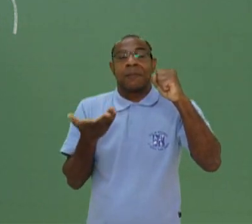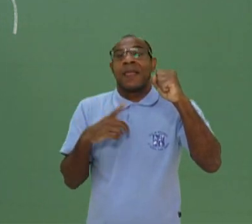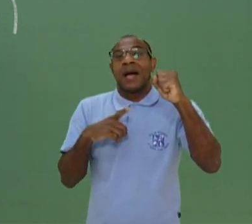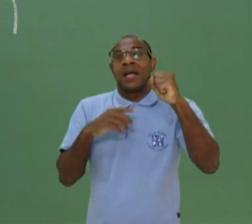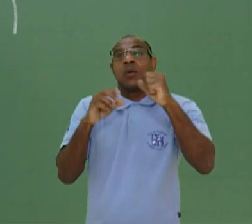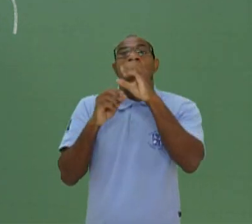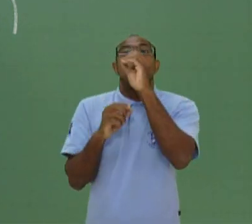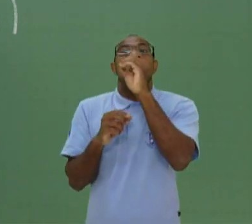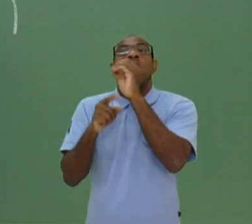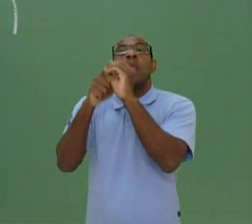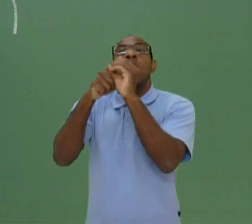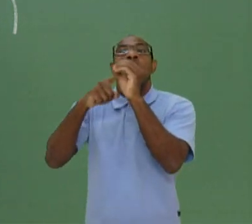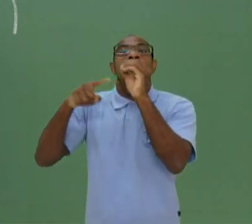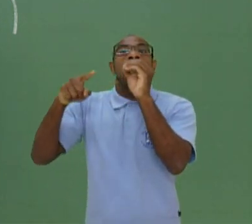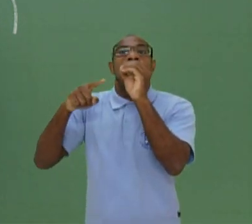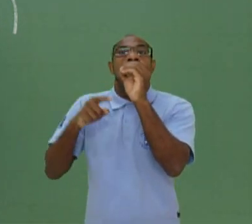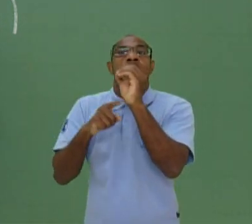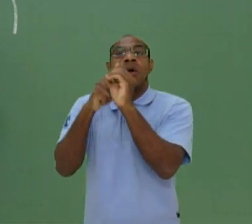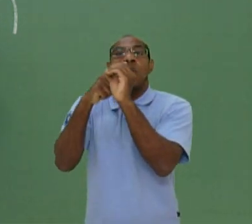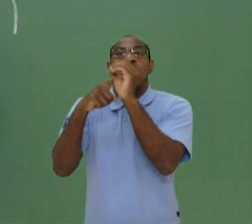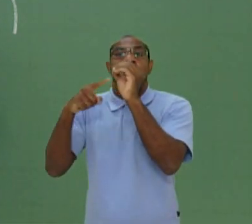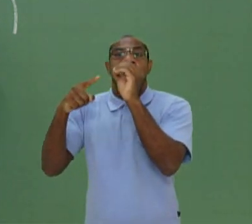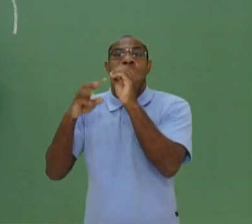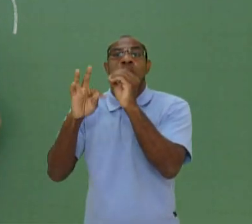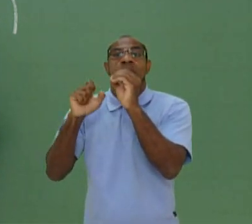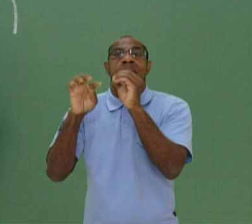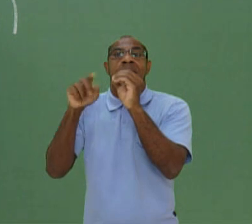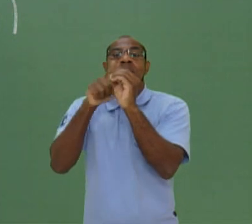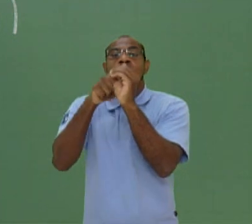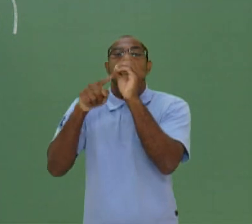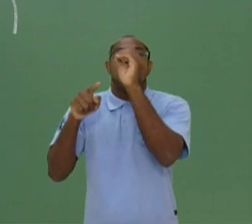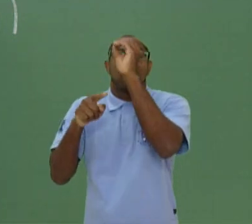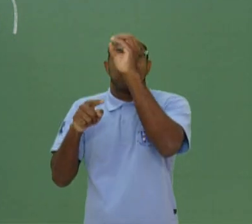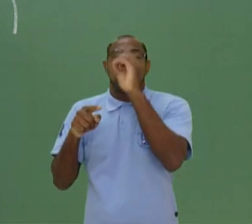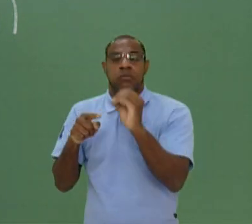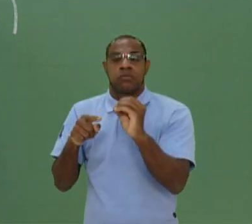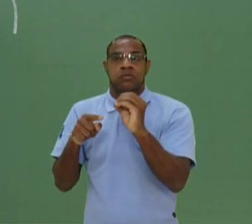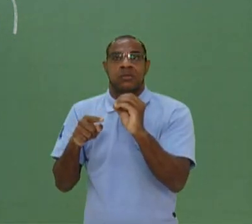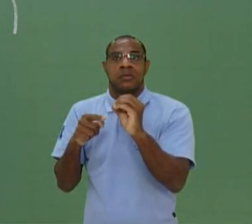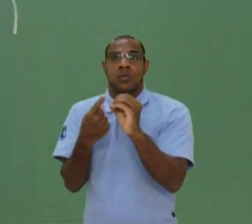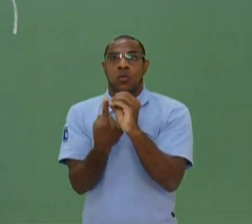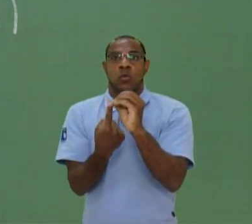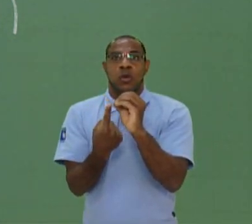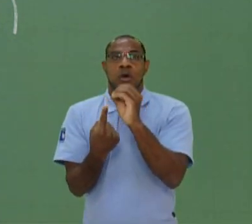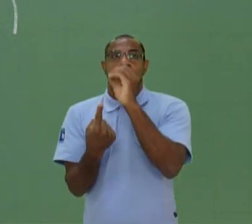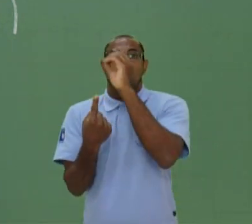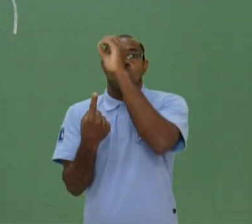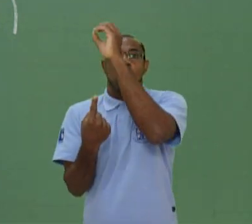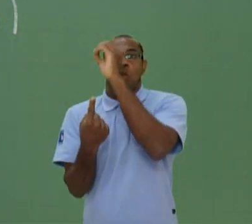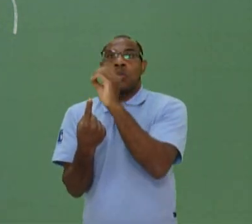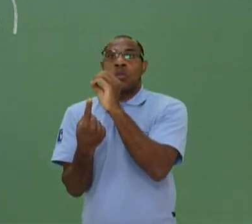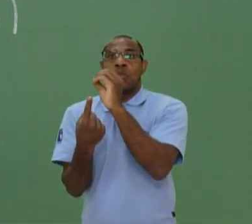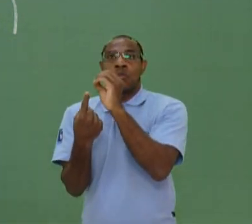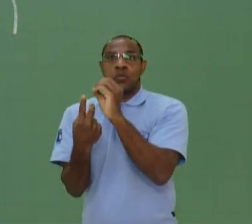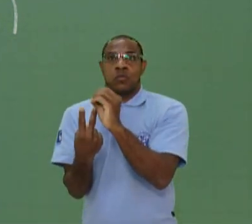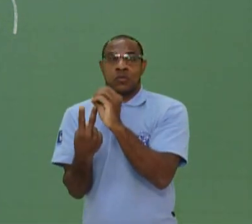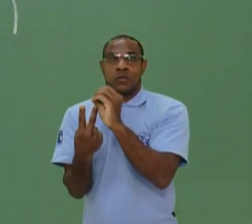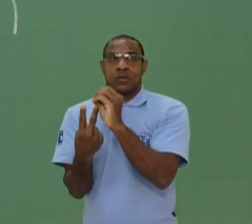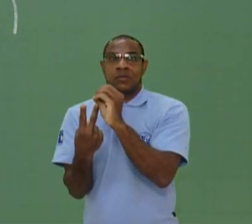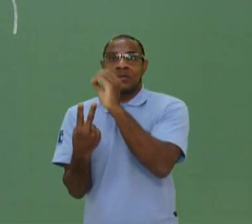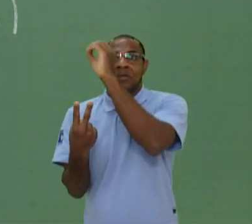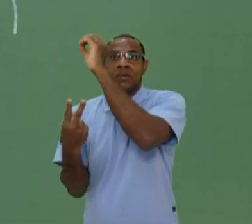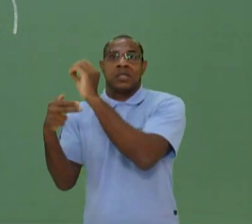base e soma os expoentes. Lembra disso? Que ficaria 2 à sexta? Percebam. Lembra quando